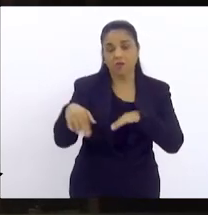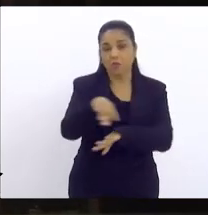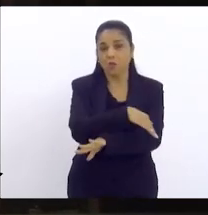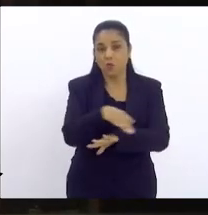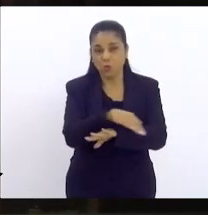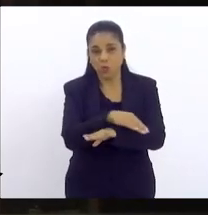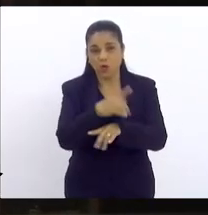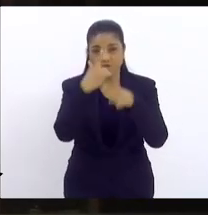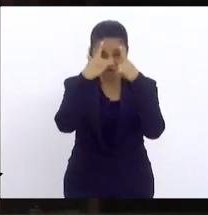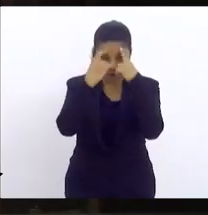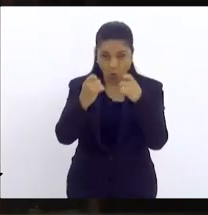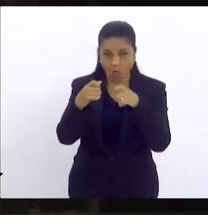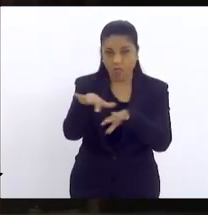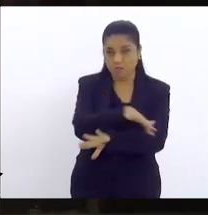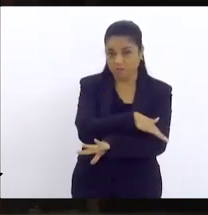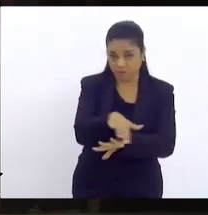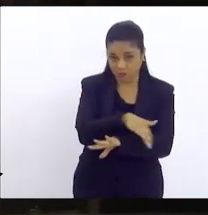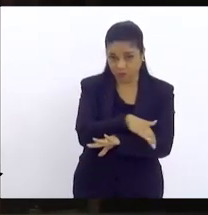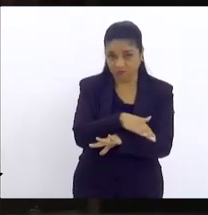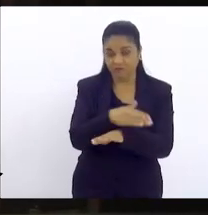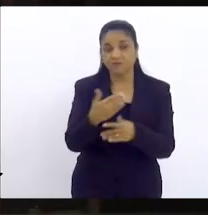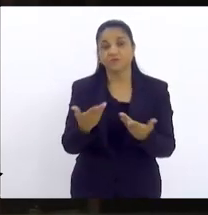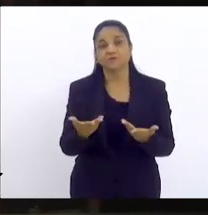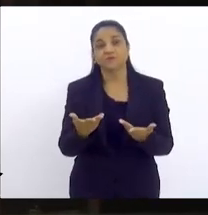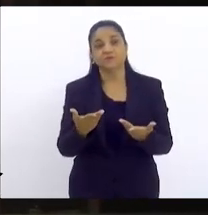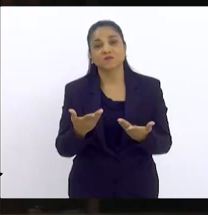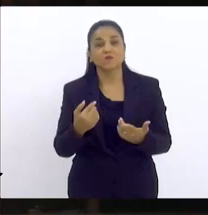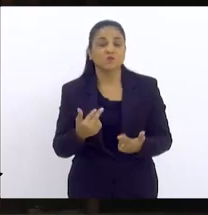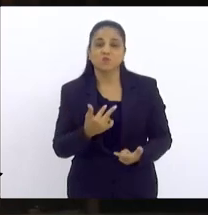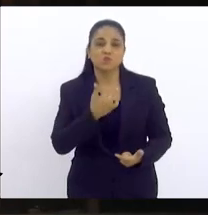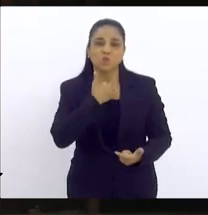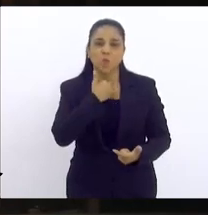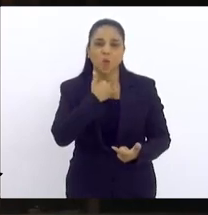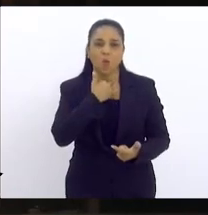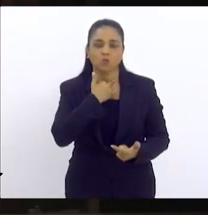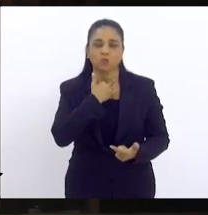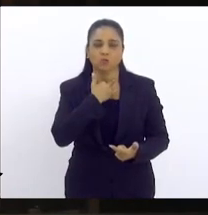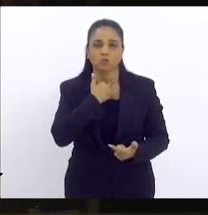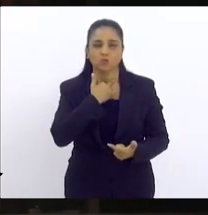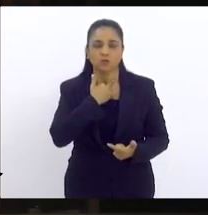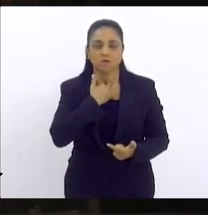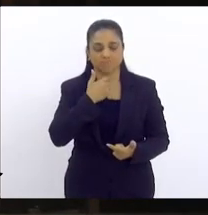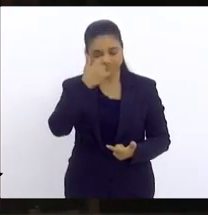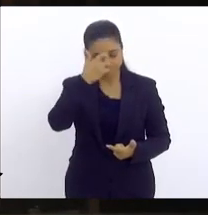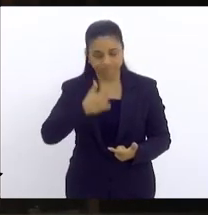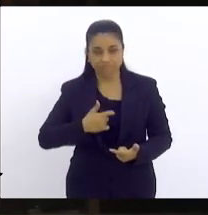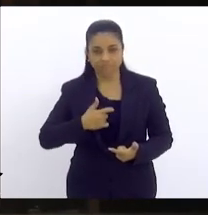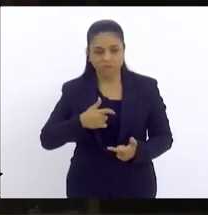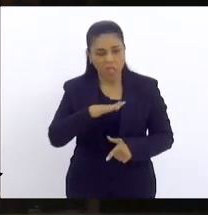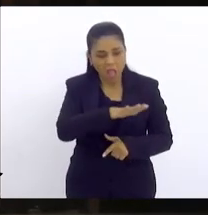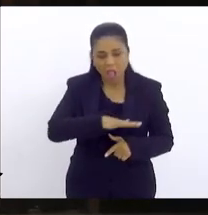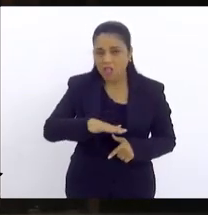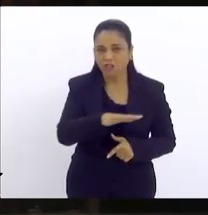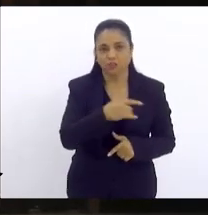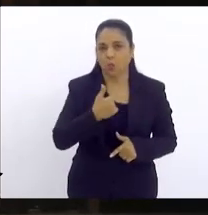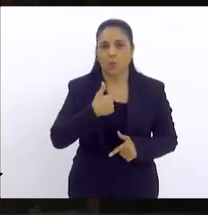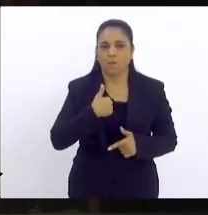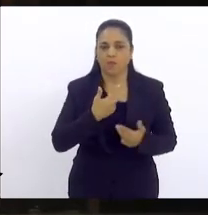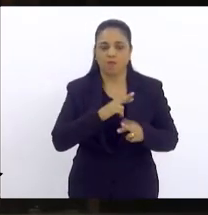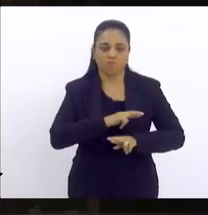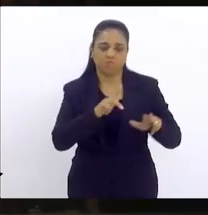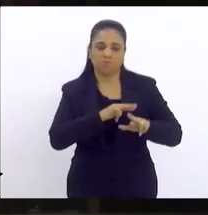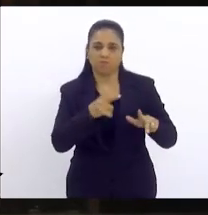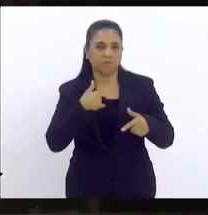violenta e eu não posso ser protagonista de uma região que não é minha não é minha